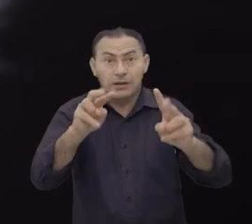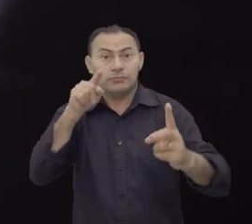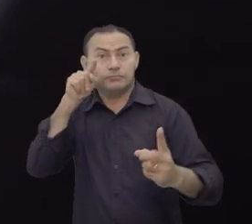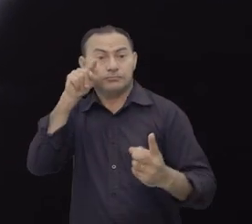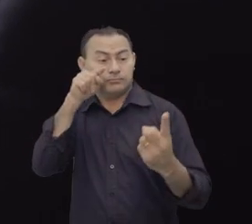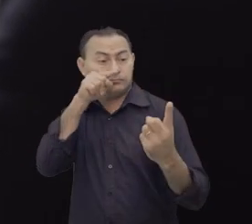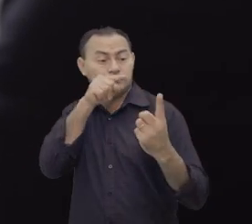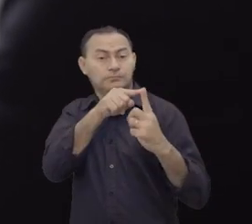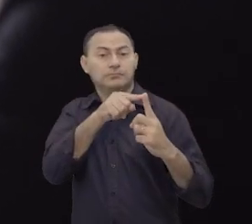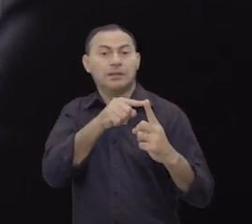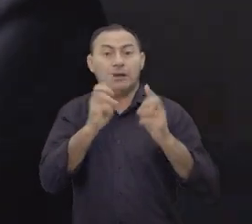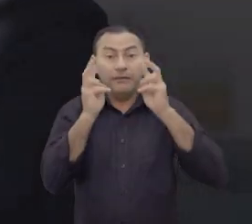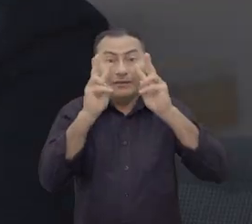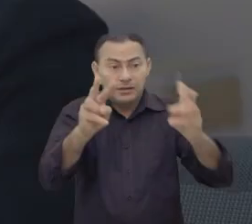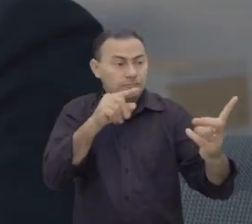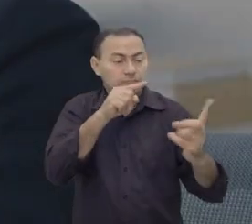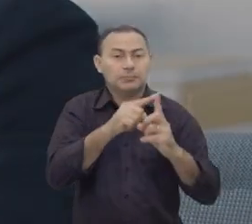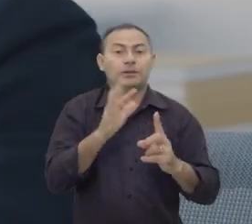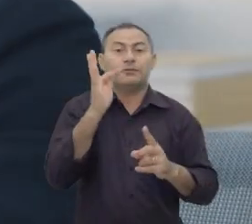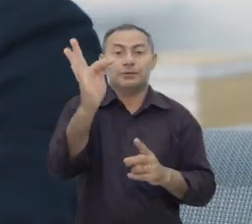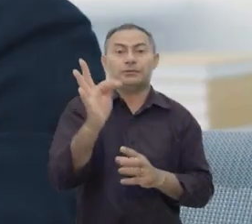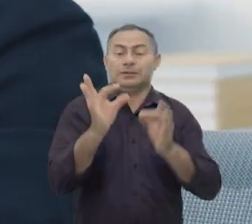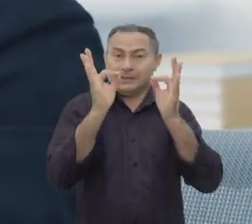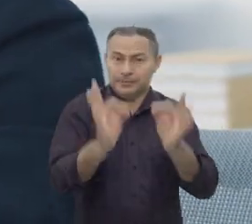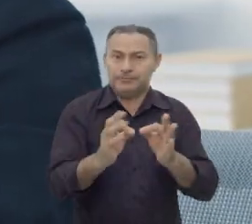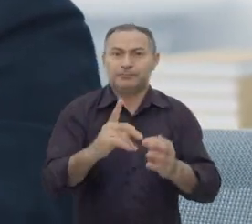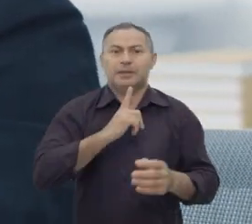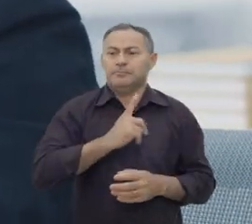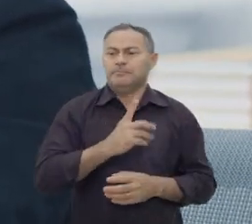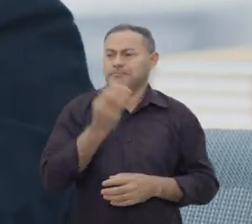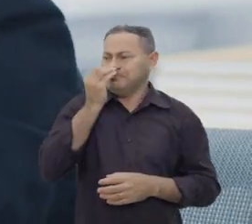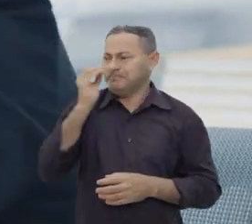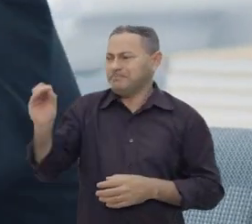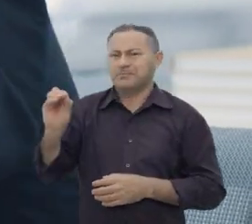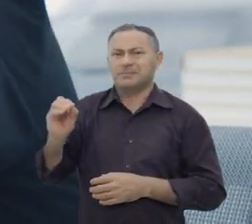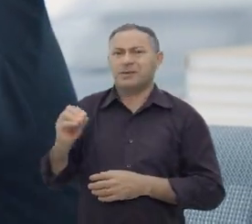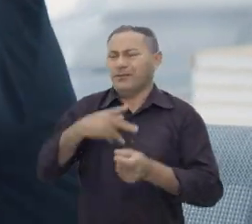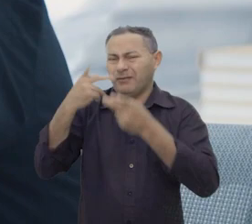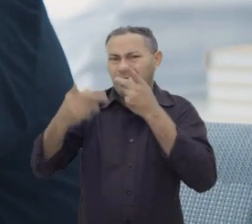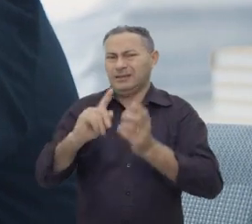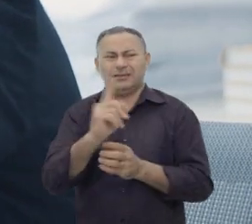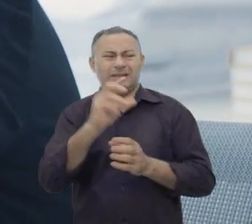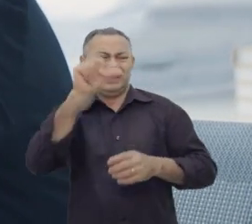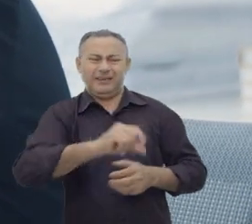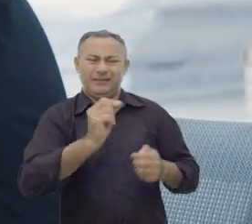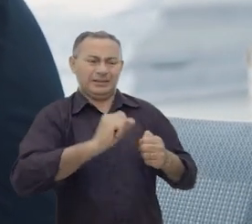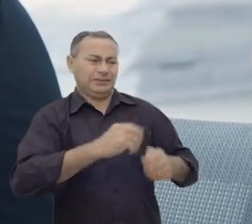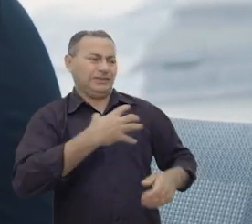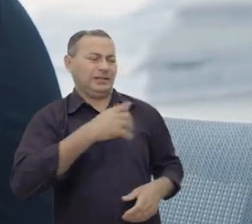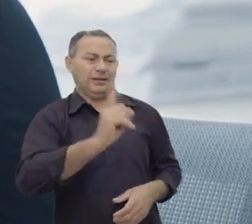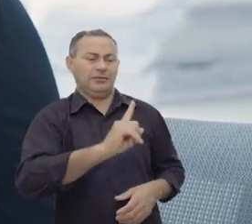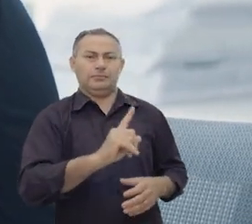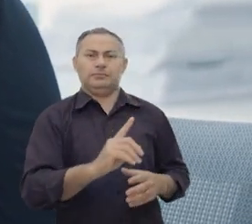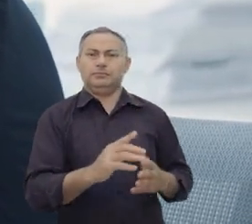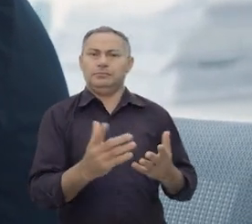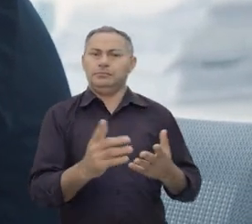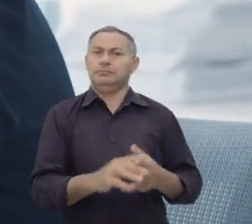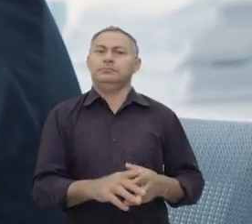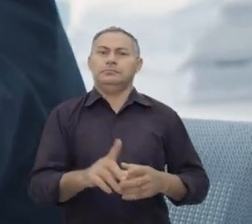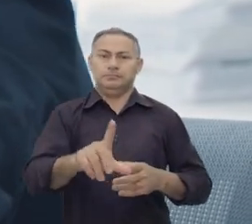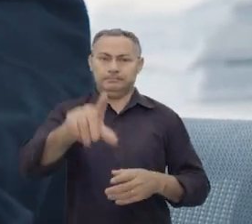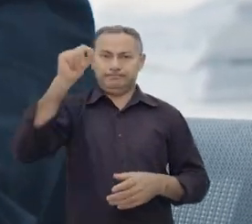visão objetiva. Temos que ter uma visão objetiva. Temos que ignorar quando os outros dizem: não dá para fazer desse